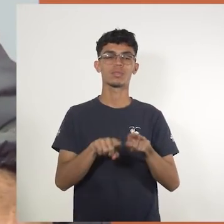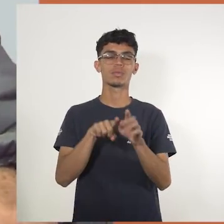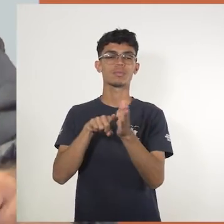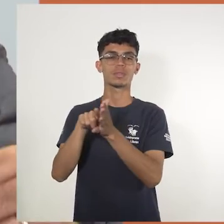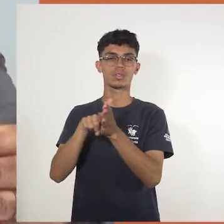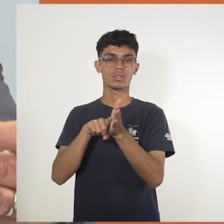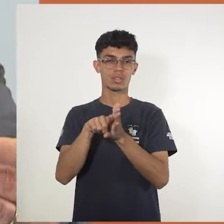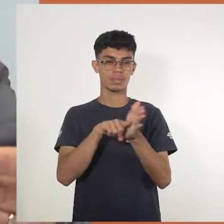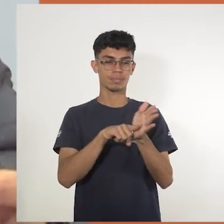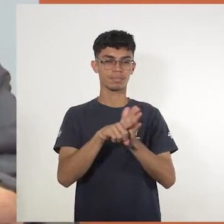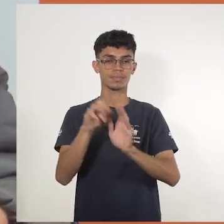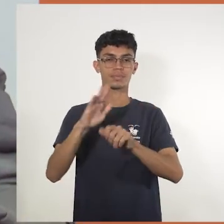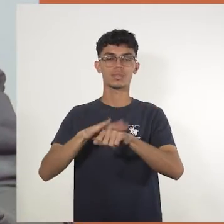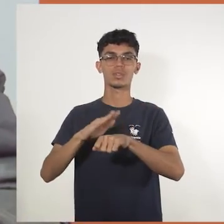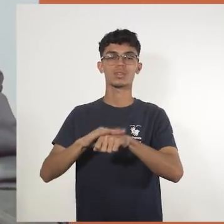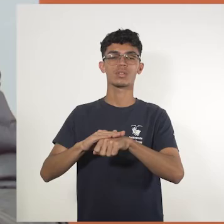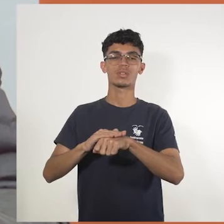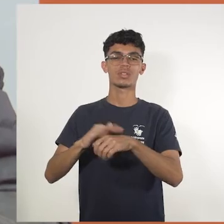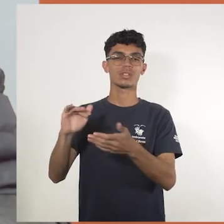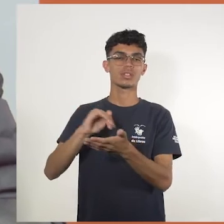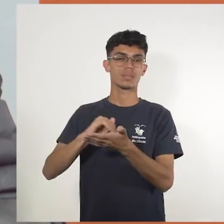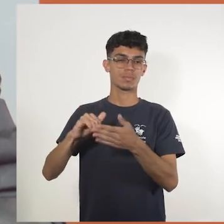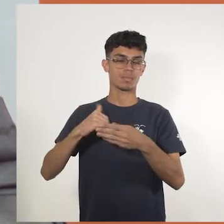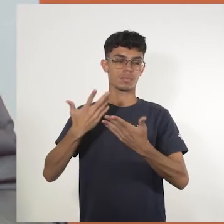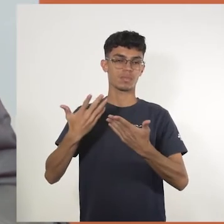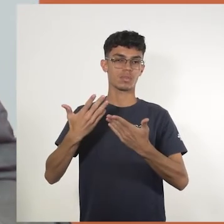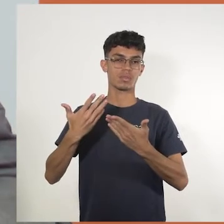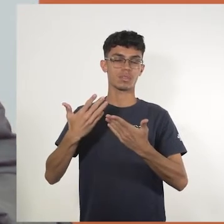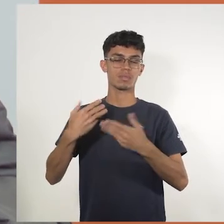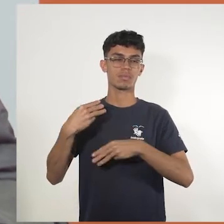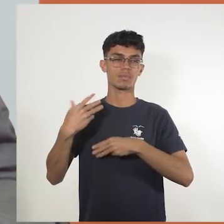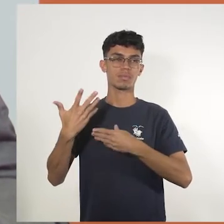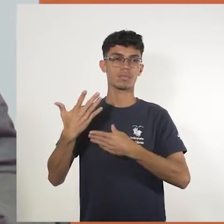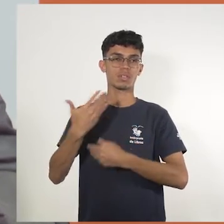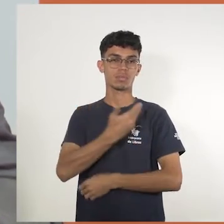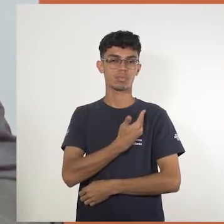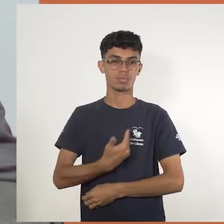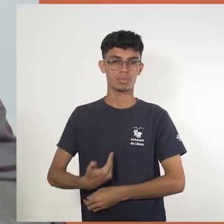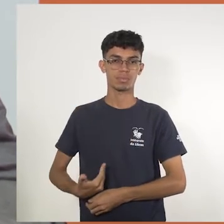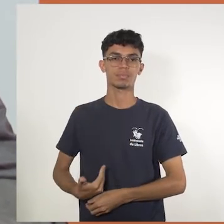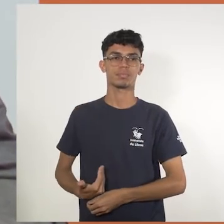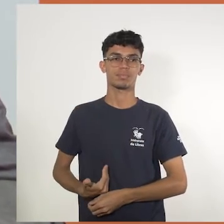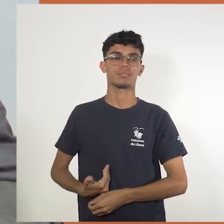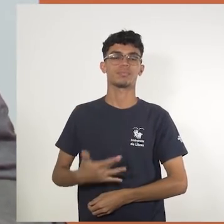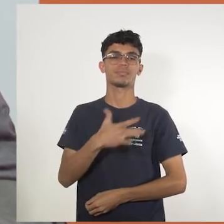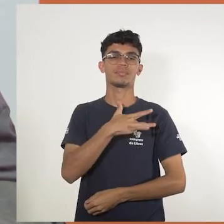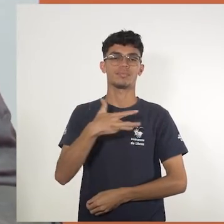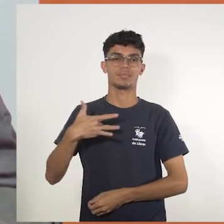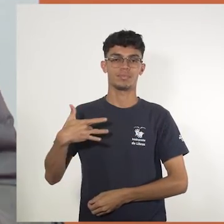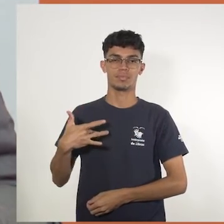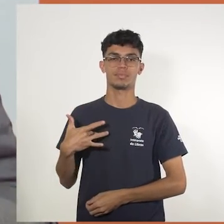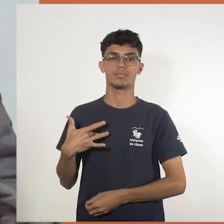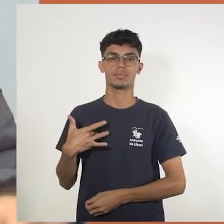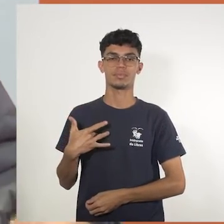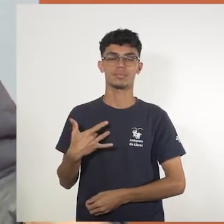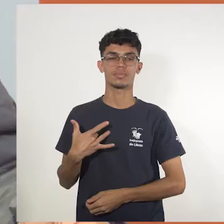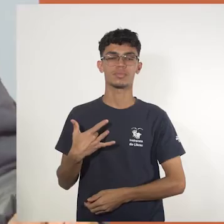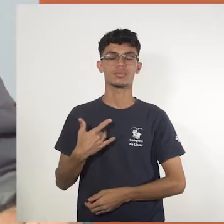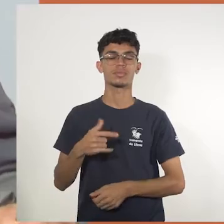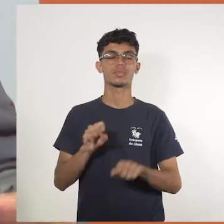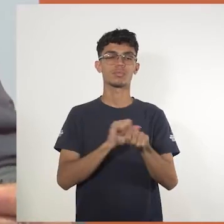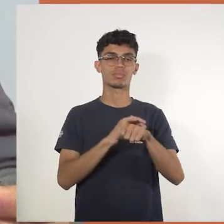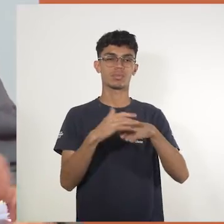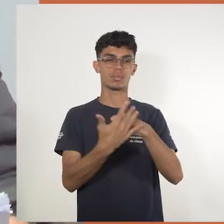sorológico realizado pela Secretaria Municipal de Saúde e pela Vigilância Sanitária após a incidência da chamada variante